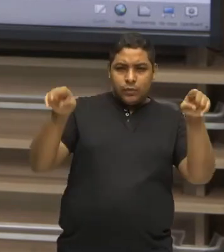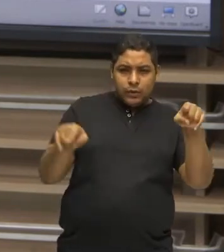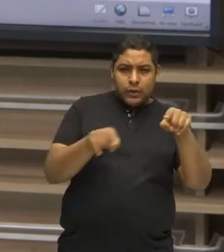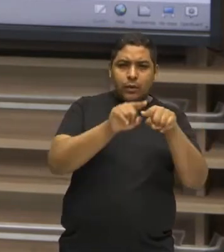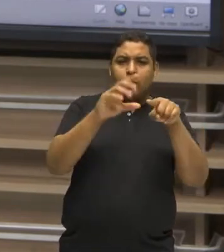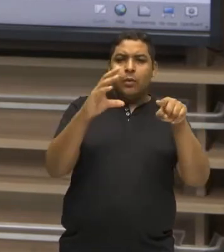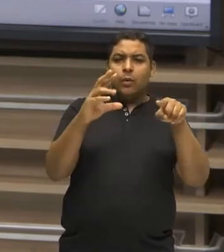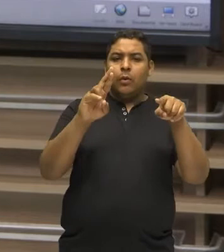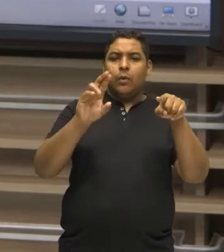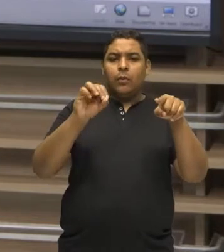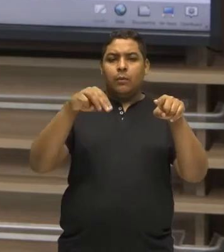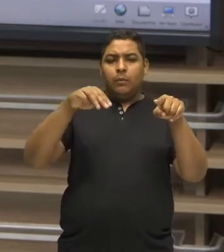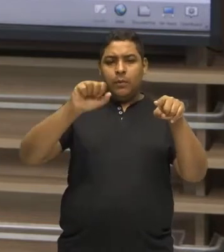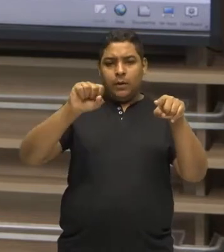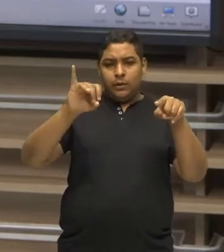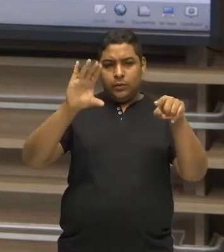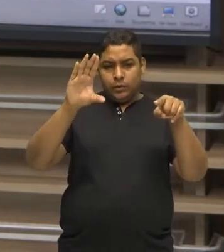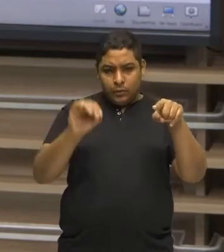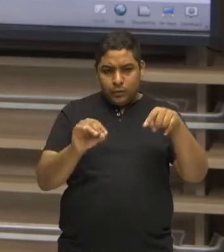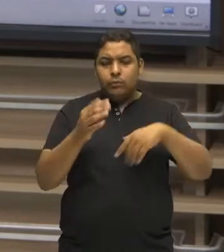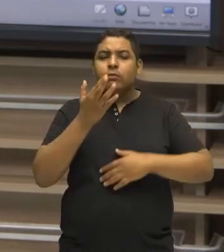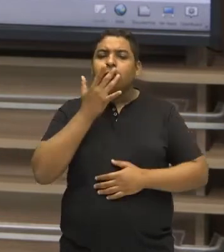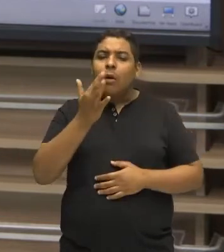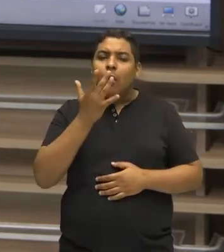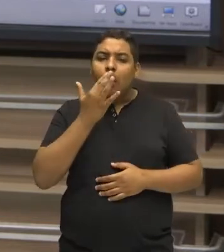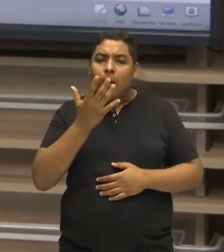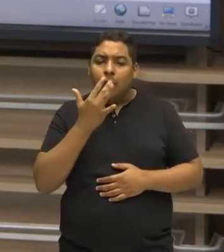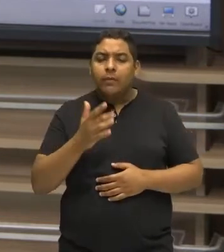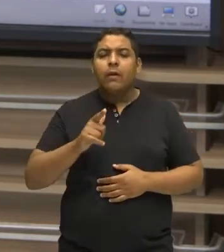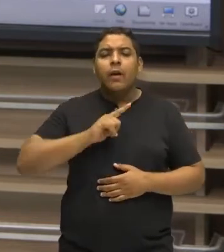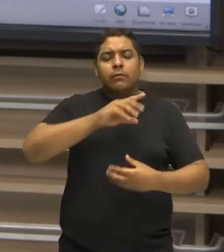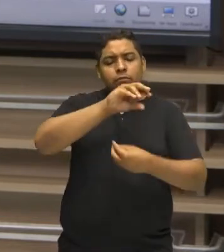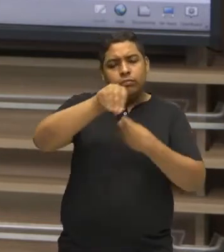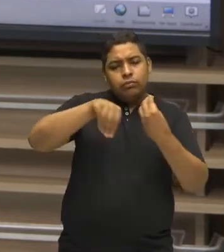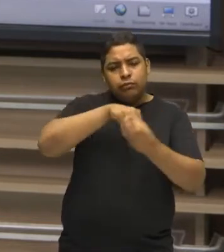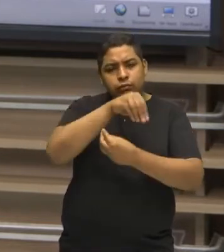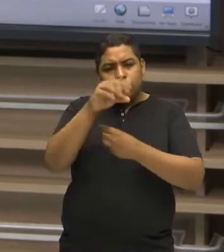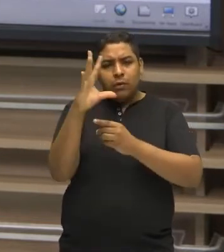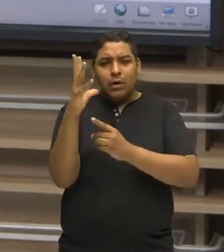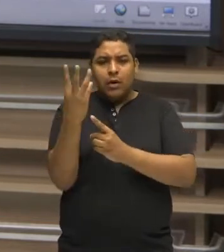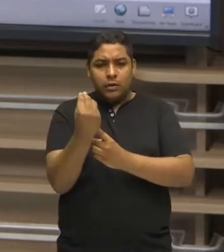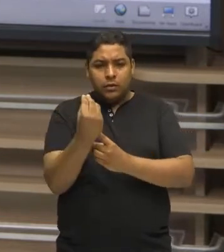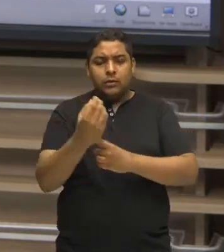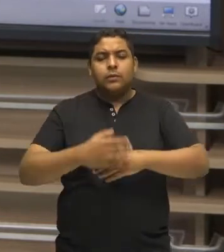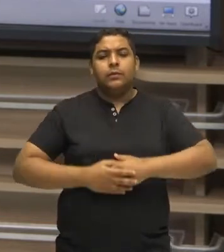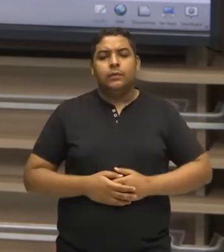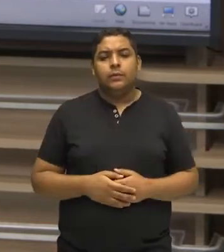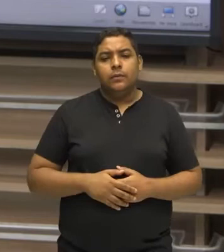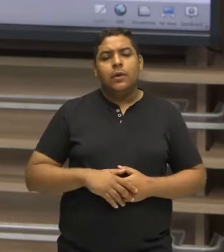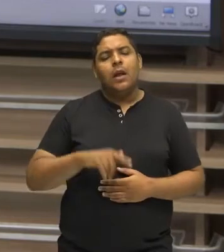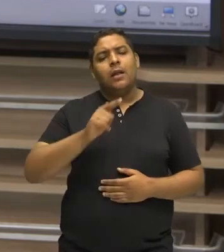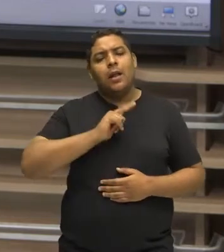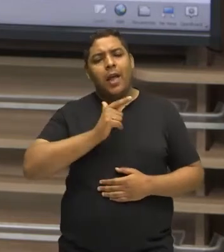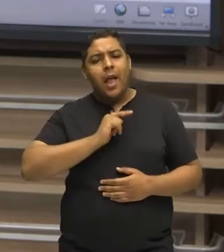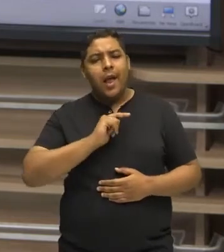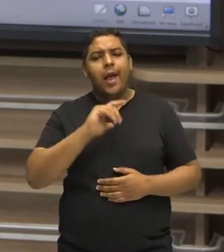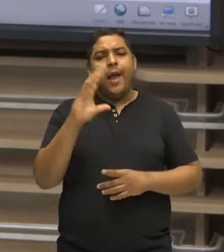né, você pode fazer ali várias composições artísticas. Então, tanto os